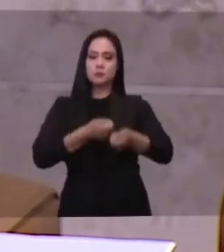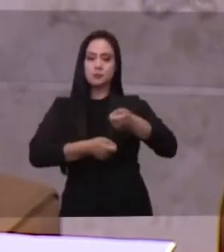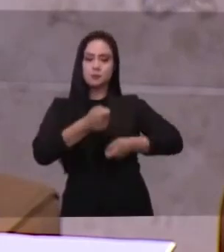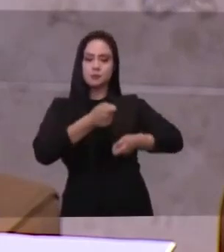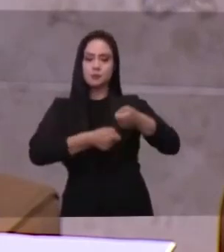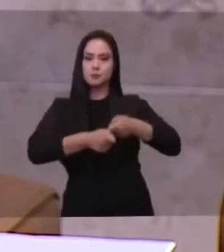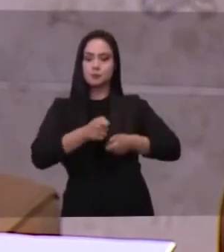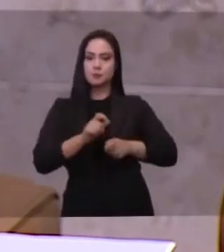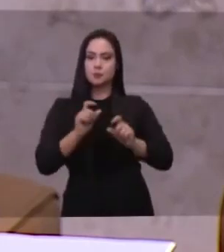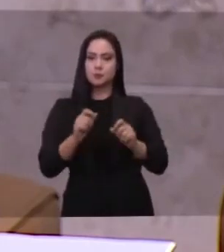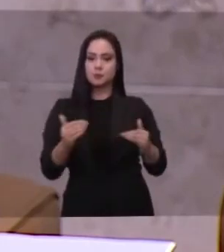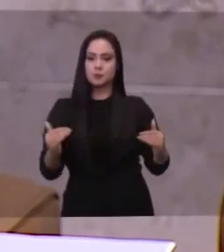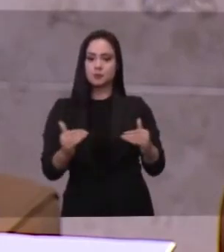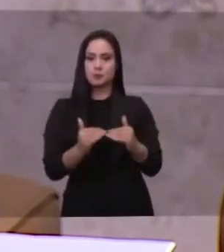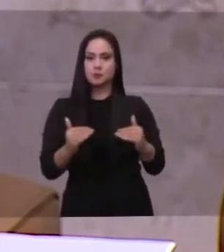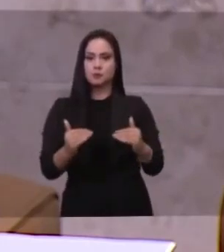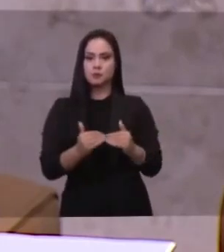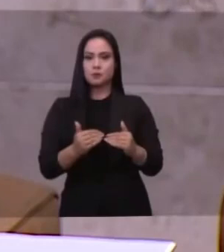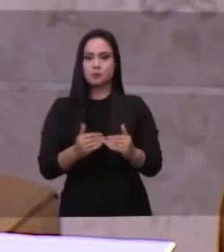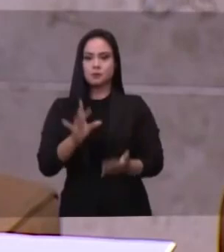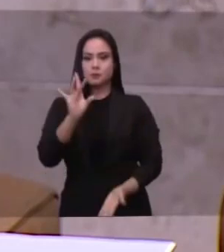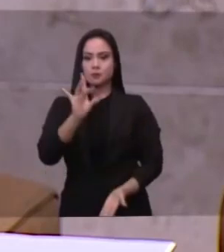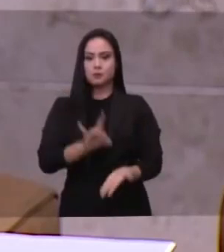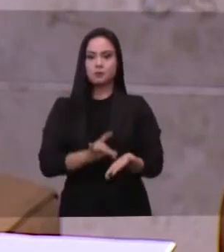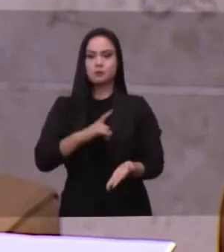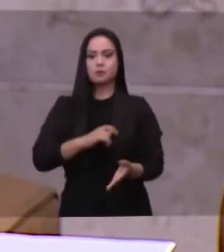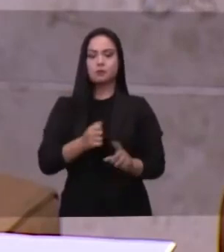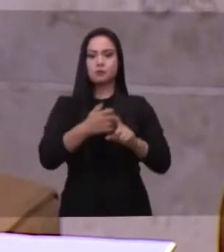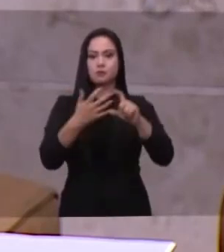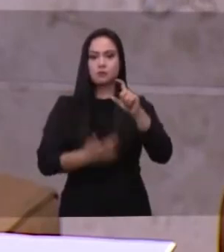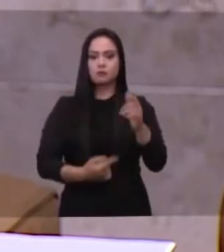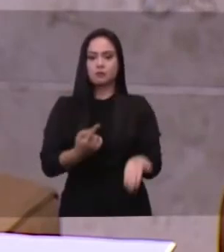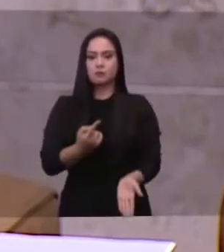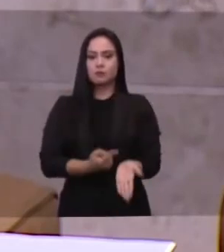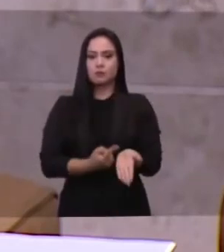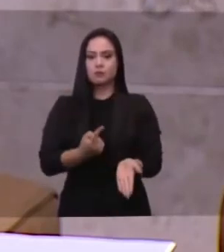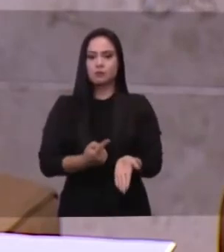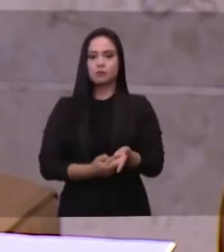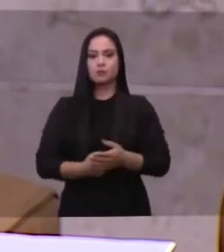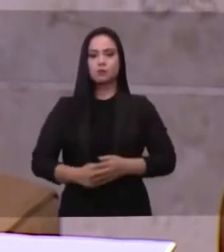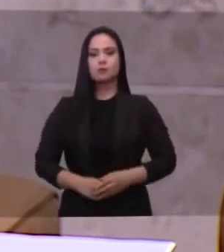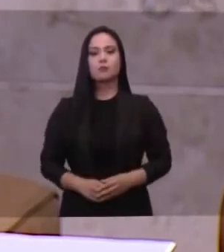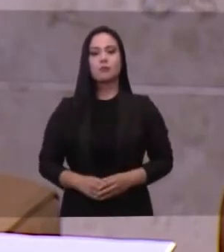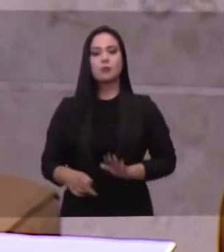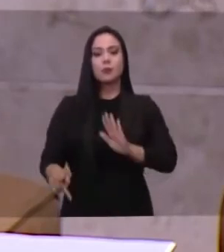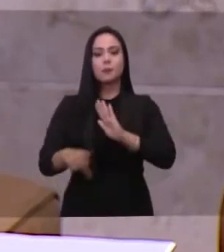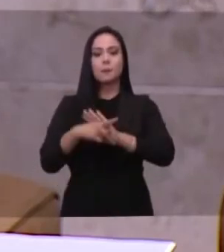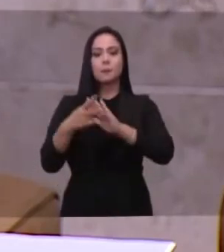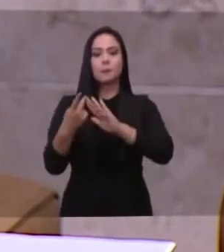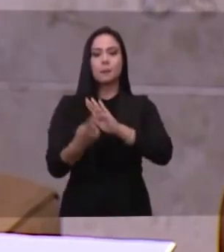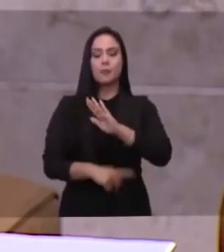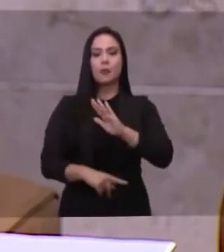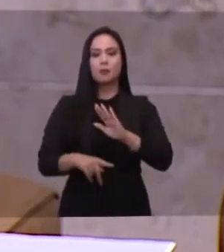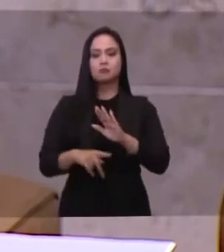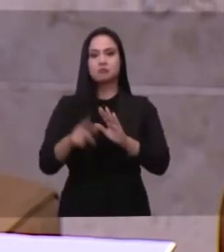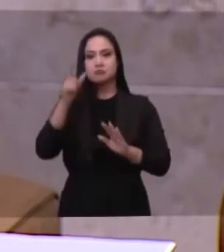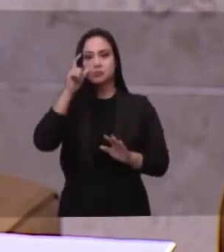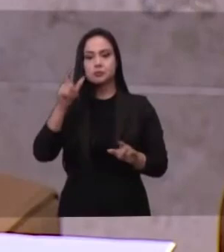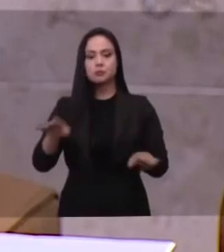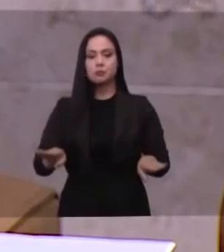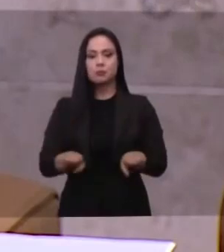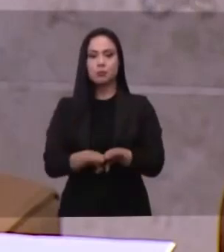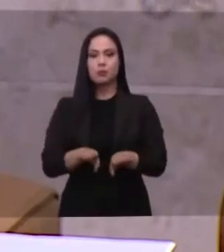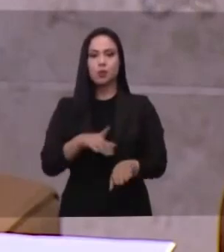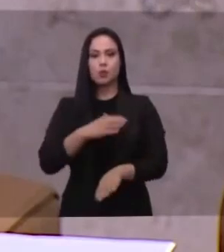negocial, convergindo na celebração de cláusula compromissória relativa ao comum interesse pela via do